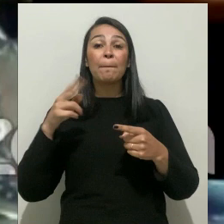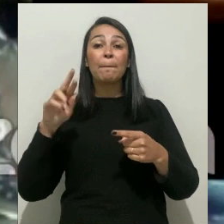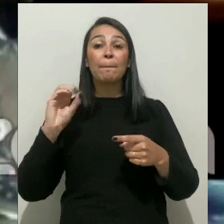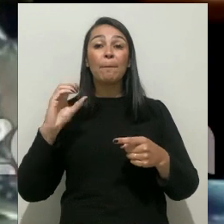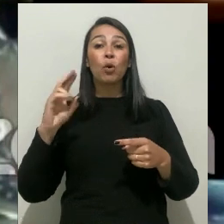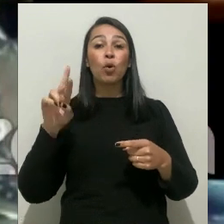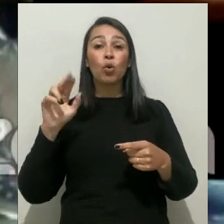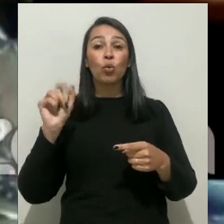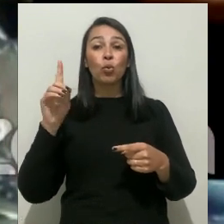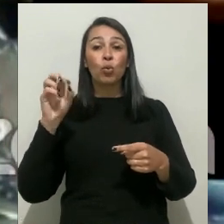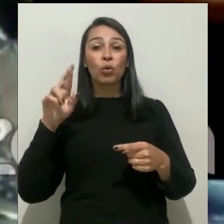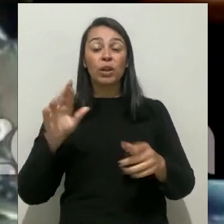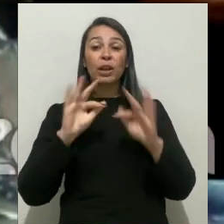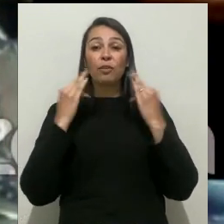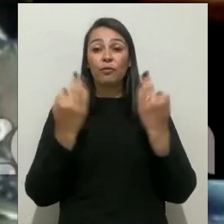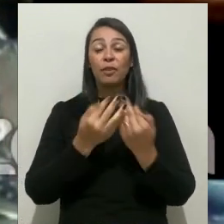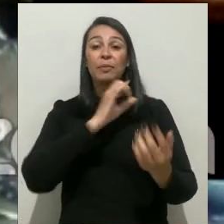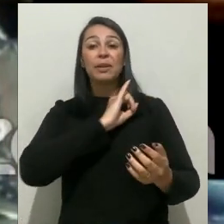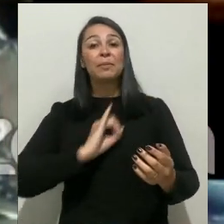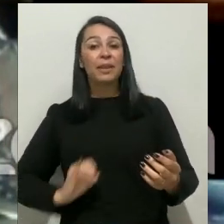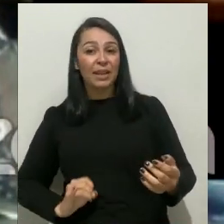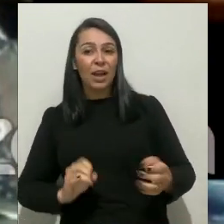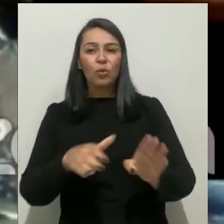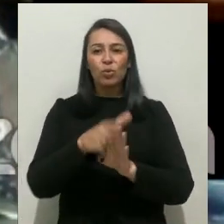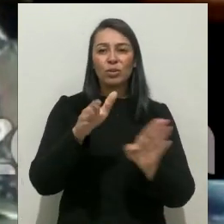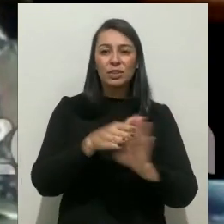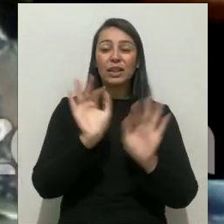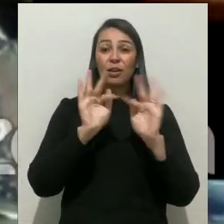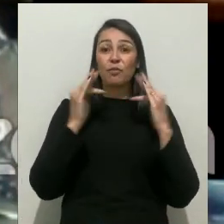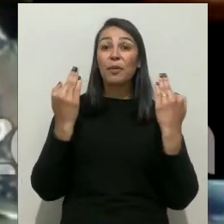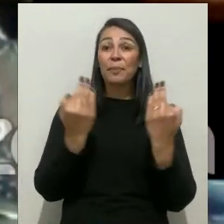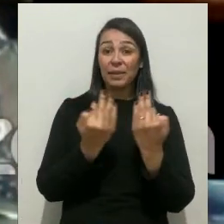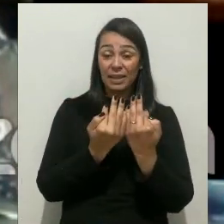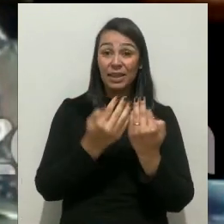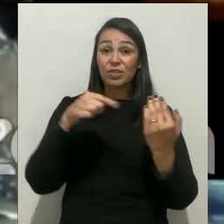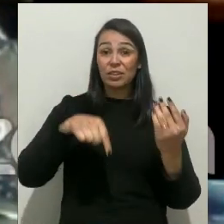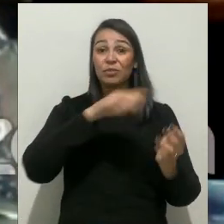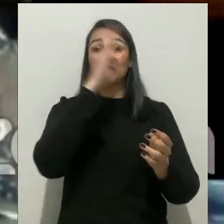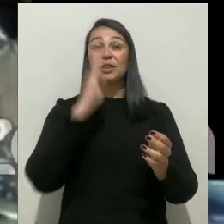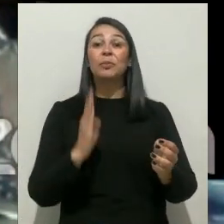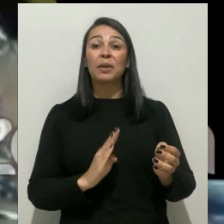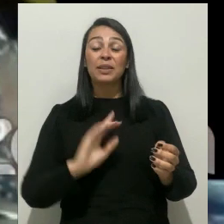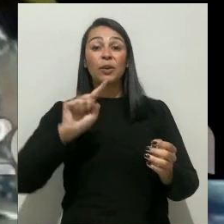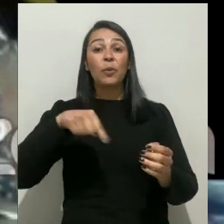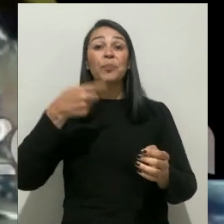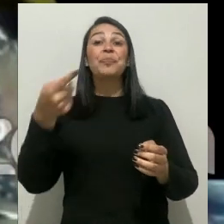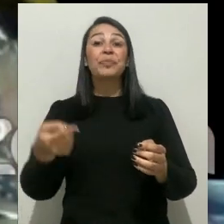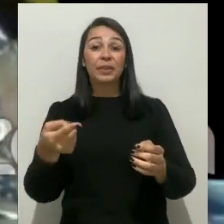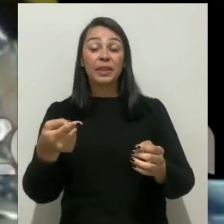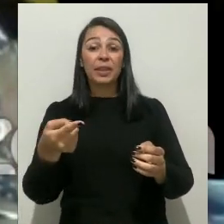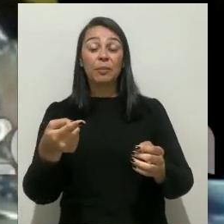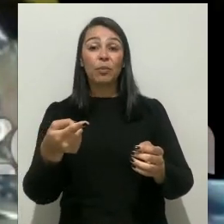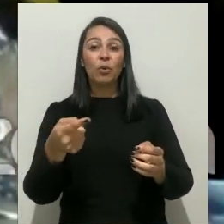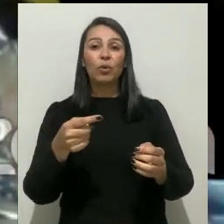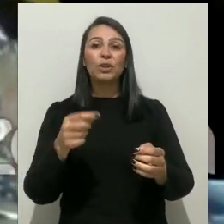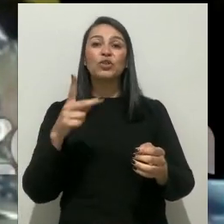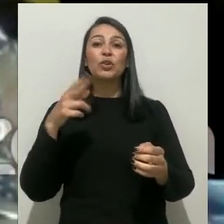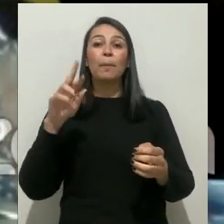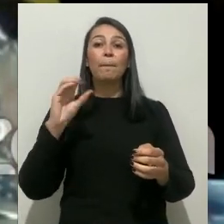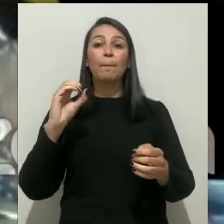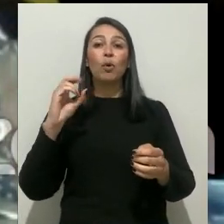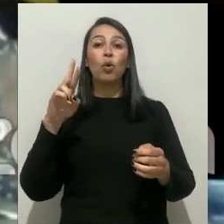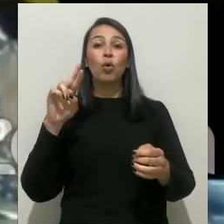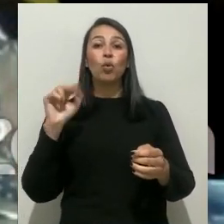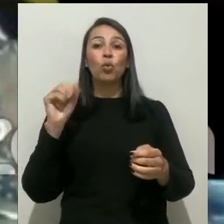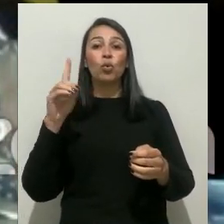imperial, e depois ele, na verdade, ele era conselheiro da família enquanto eles estavam no Brasil, e depois passou a ser o